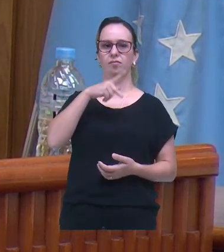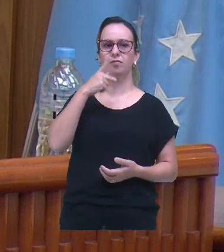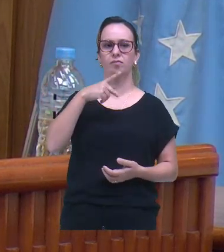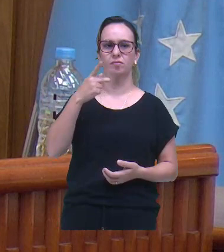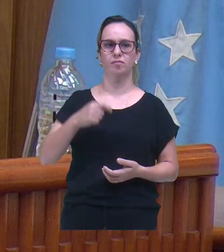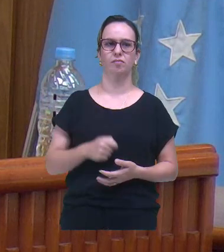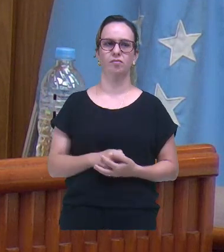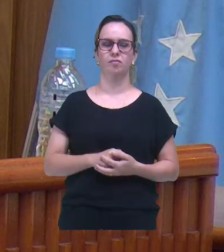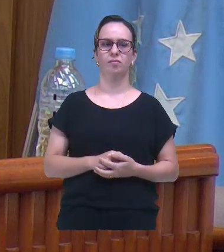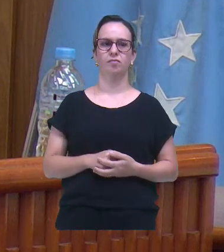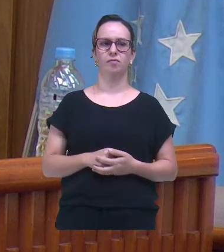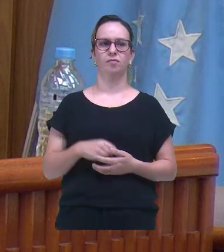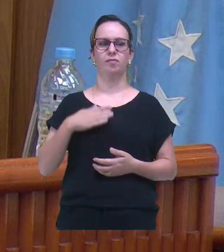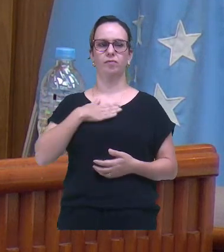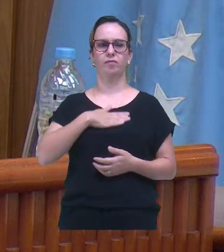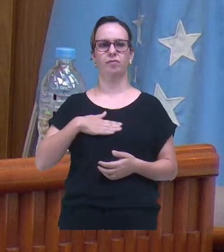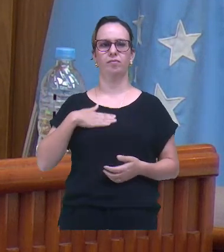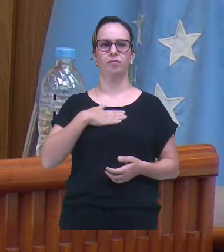Gostaria também